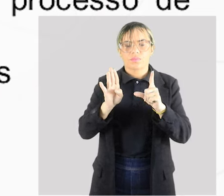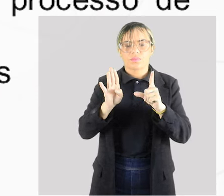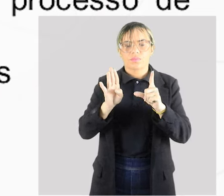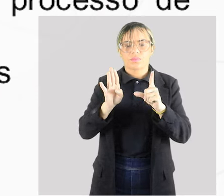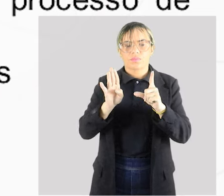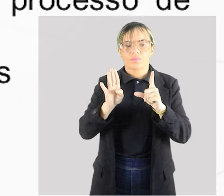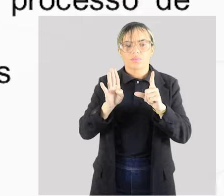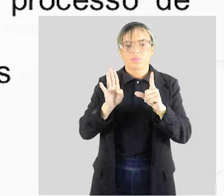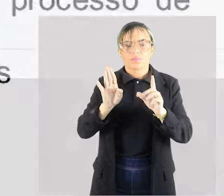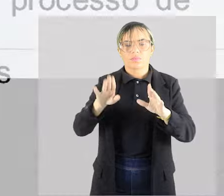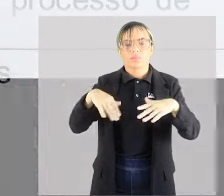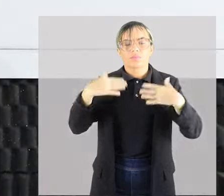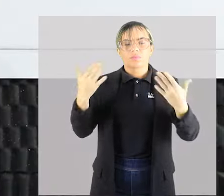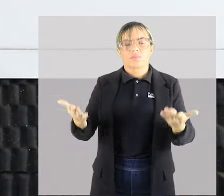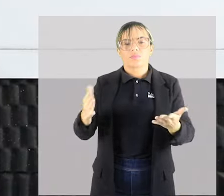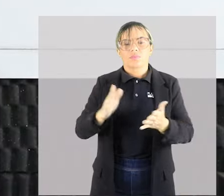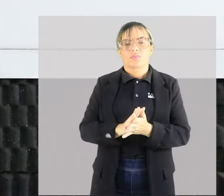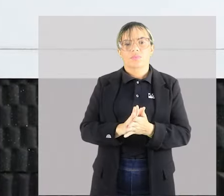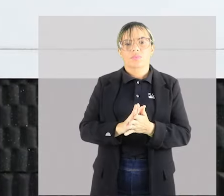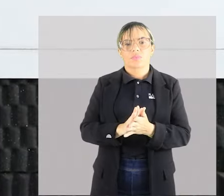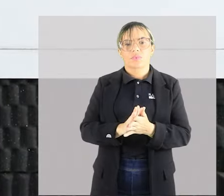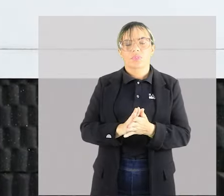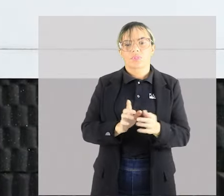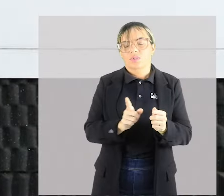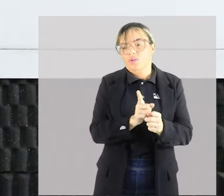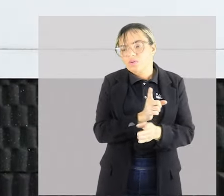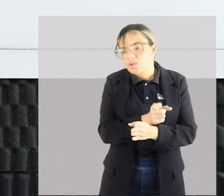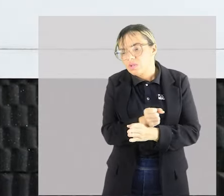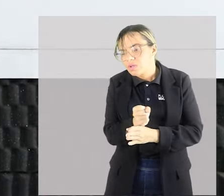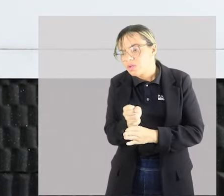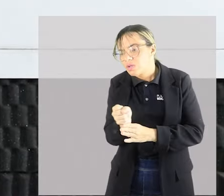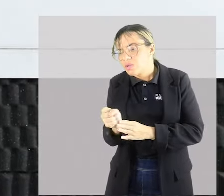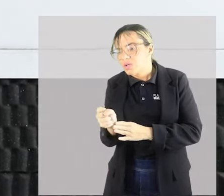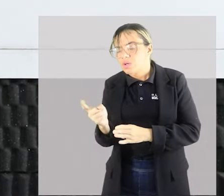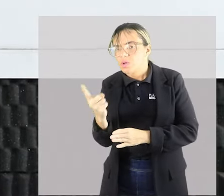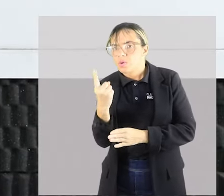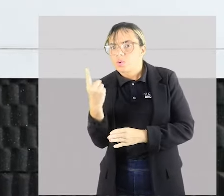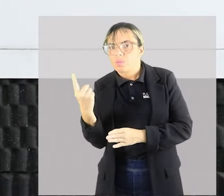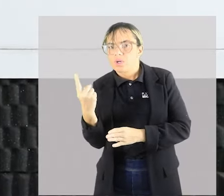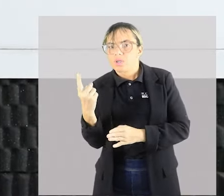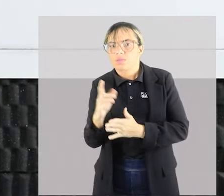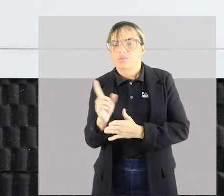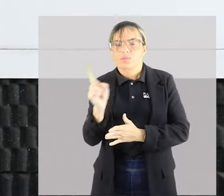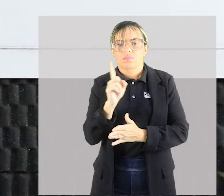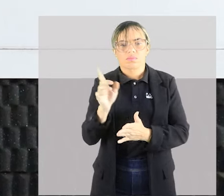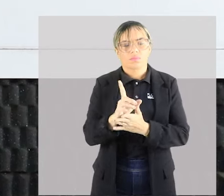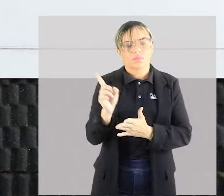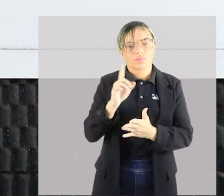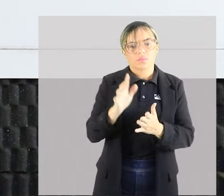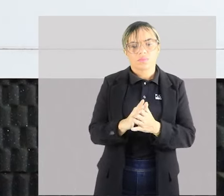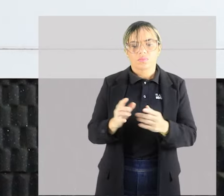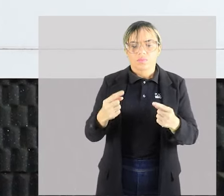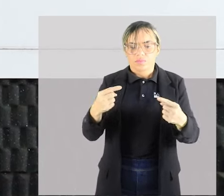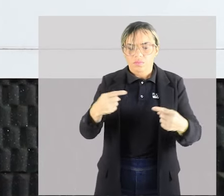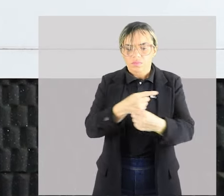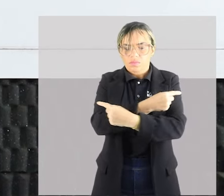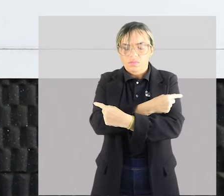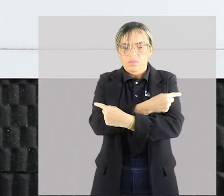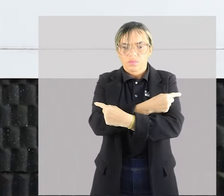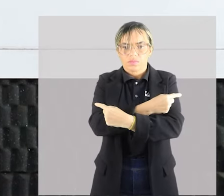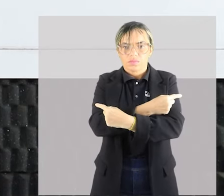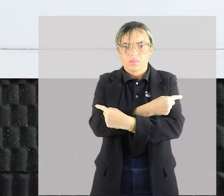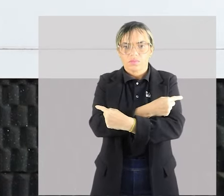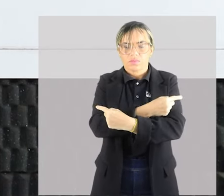unidirecional ou seja ele só vai né em uma direção e a gente acabou de ver que aquela setinha né ela